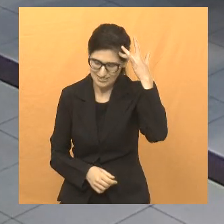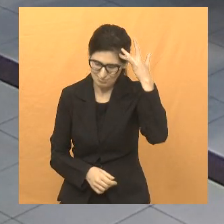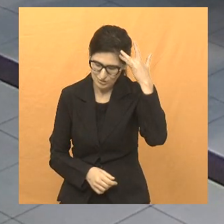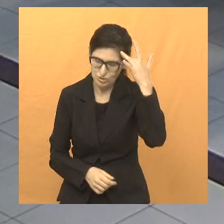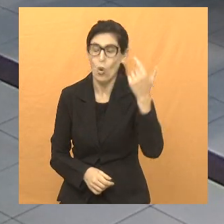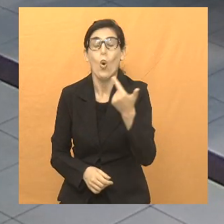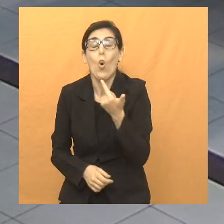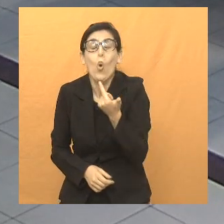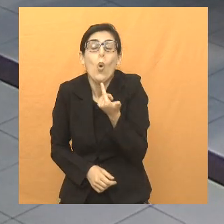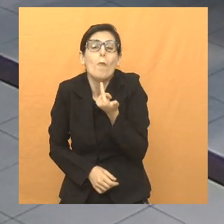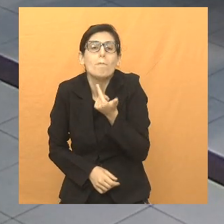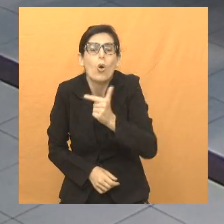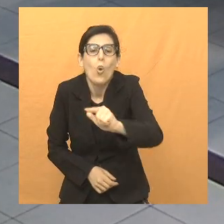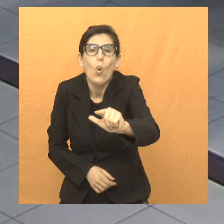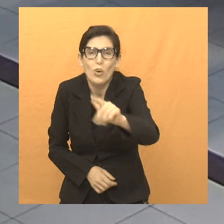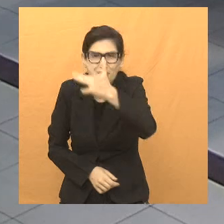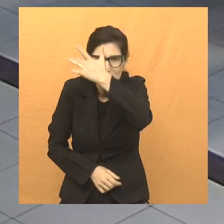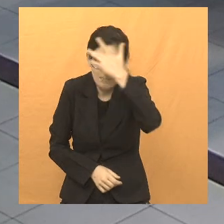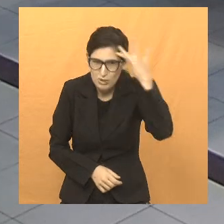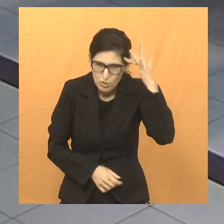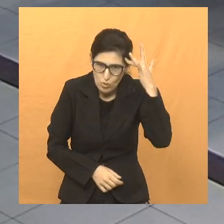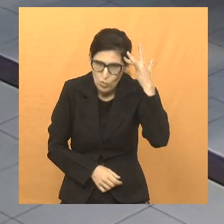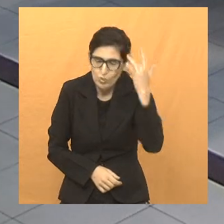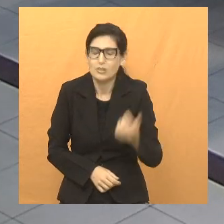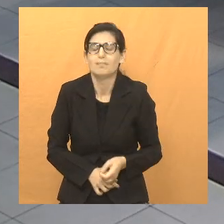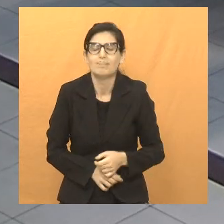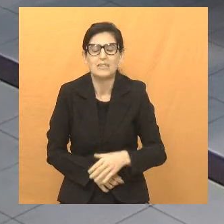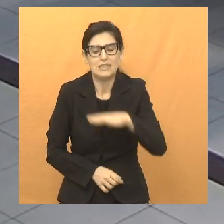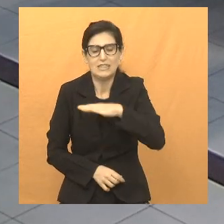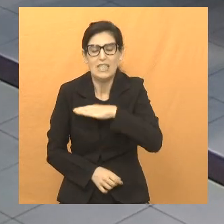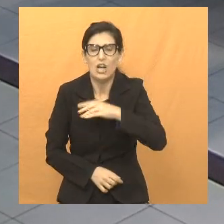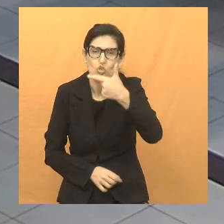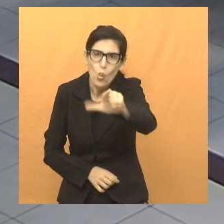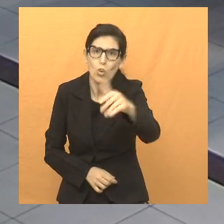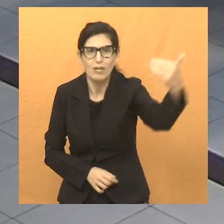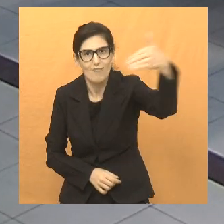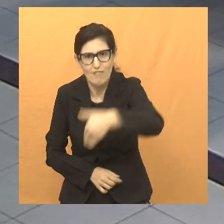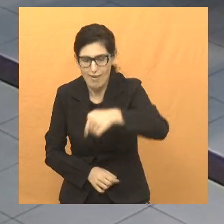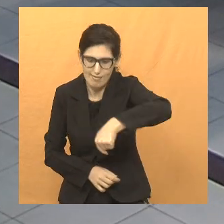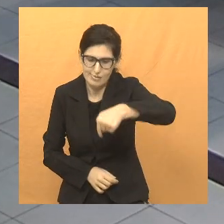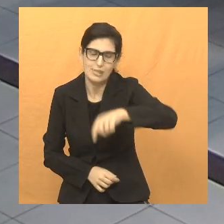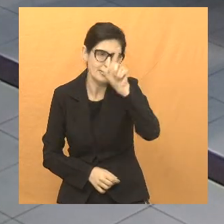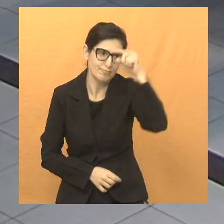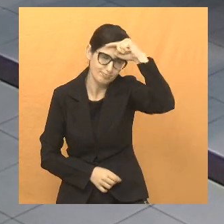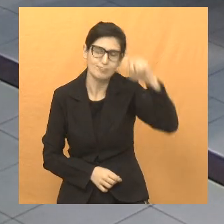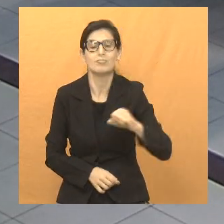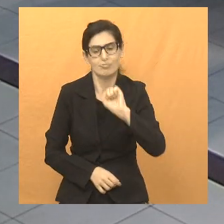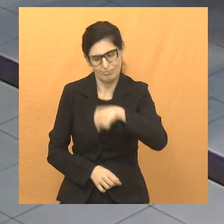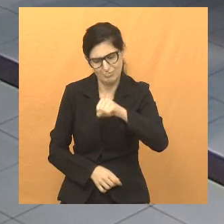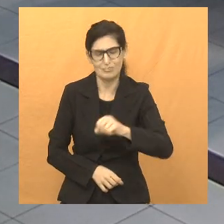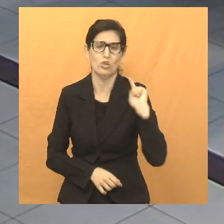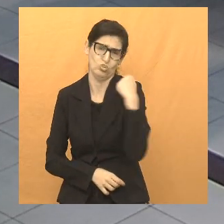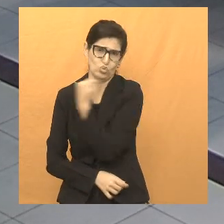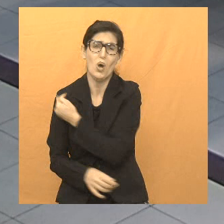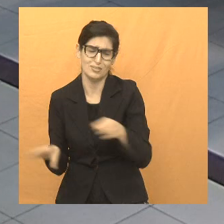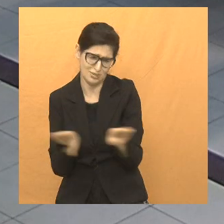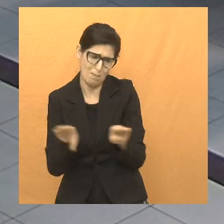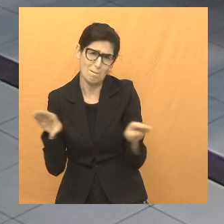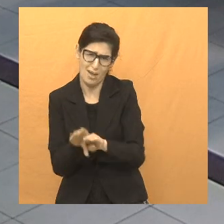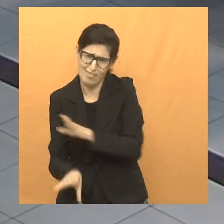uma pactuação, assim como nós também usamos hospitais regionais como